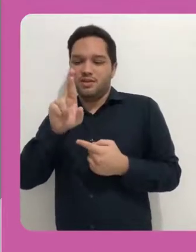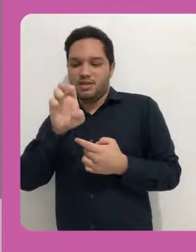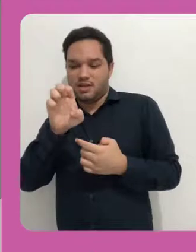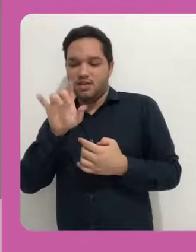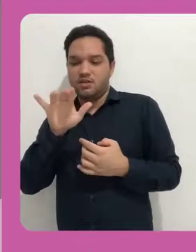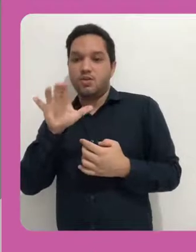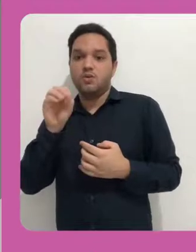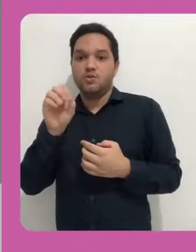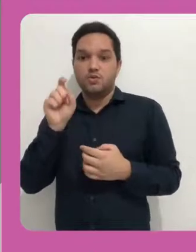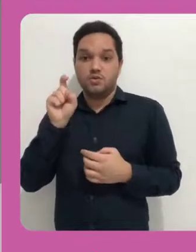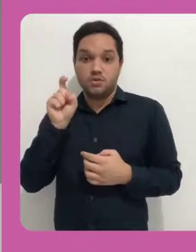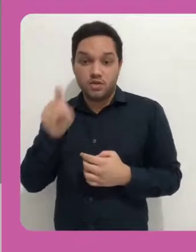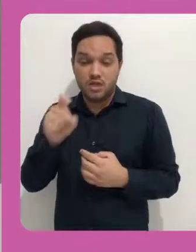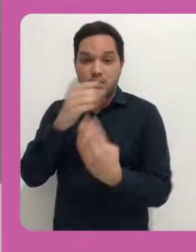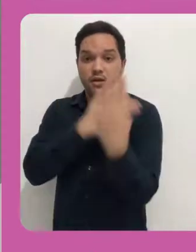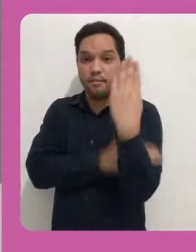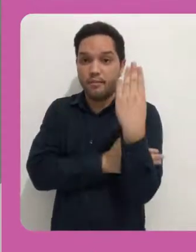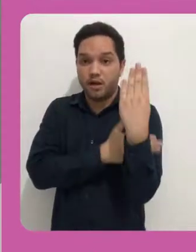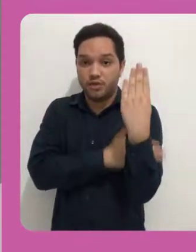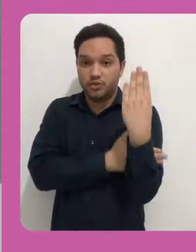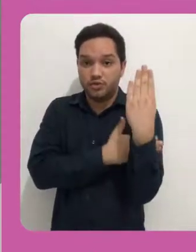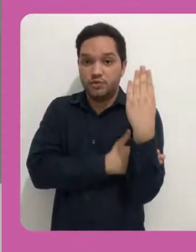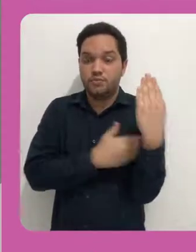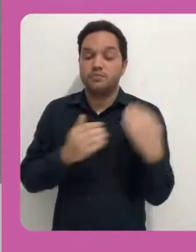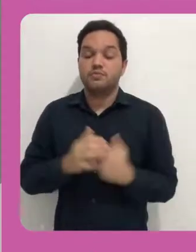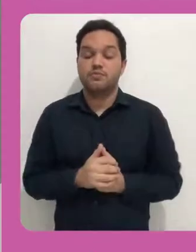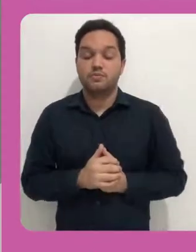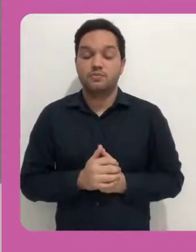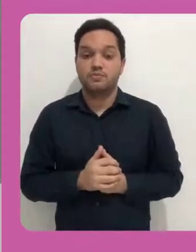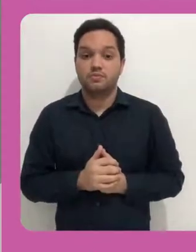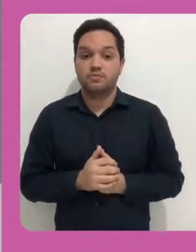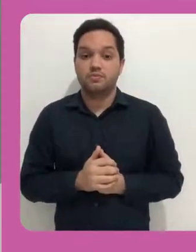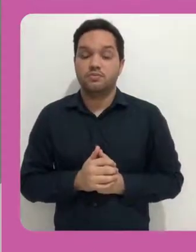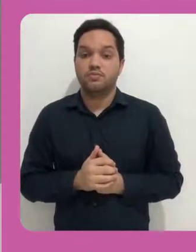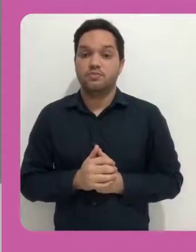adicionar essa pasta e aqui você criar então